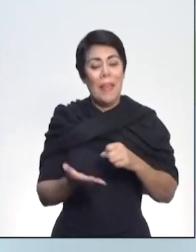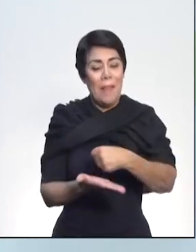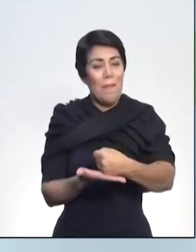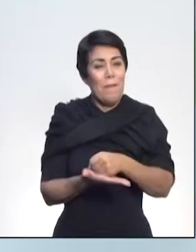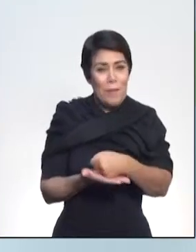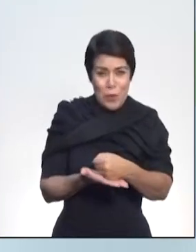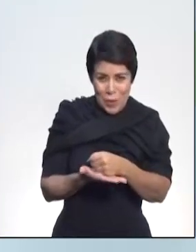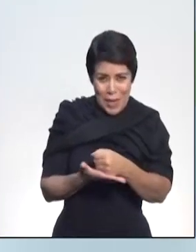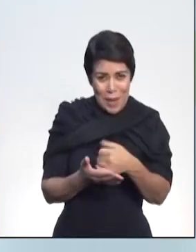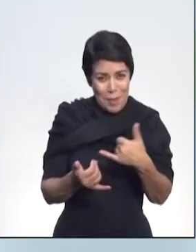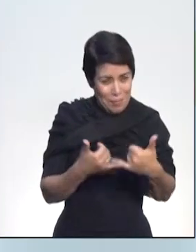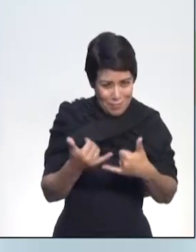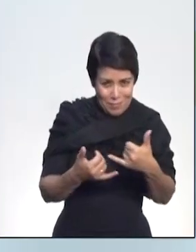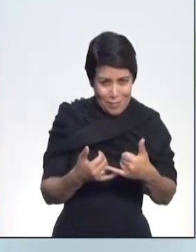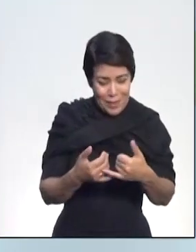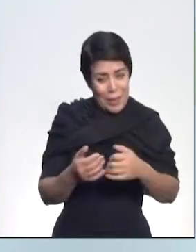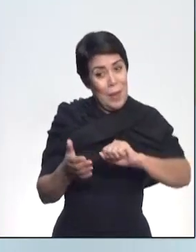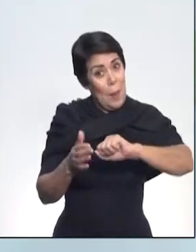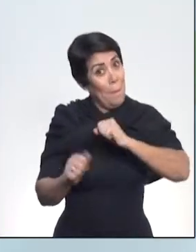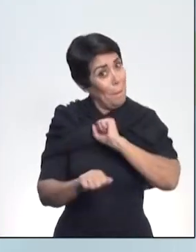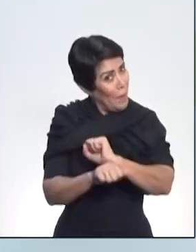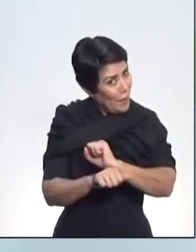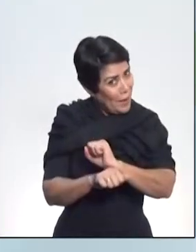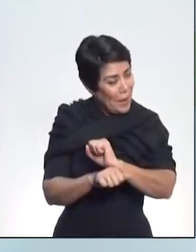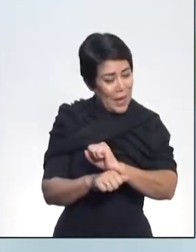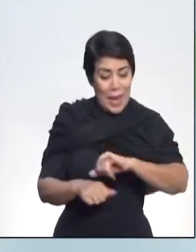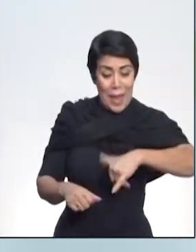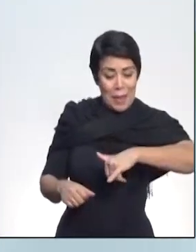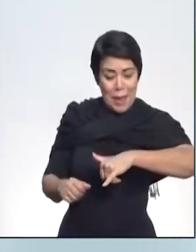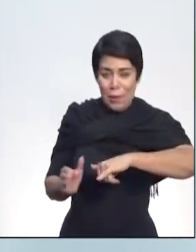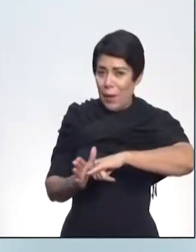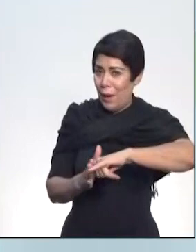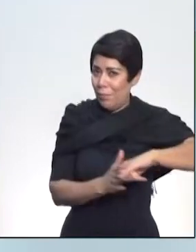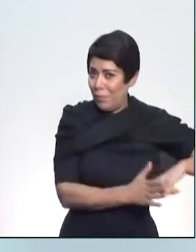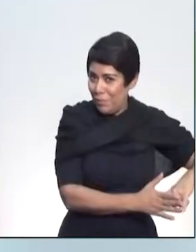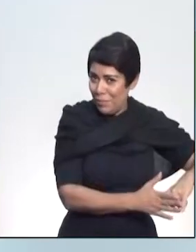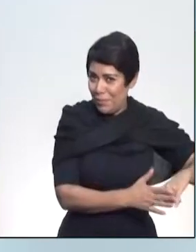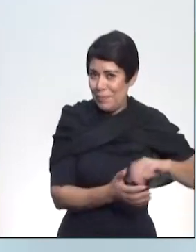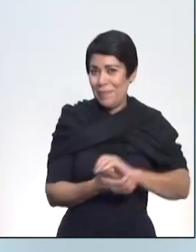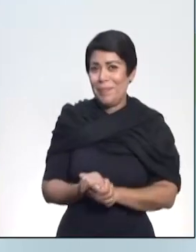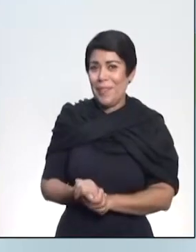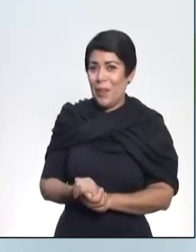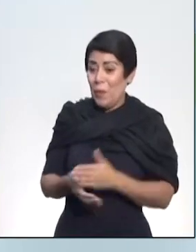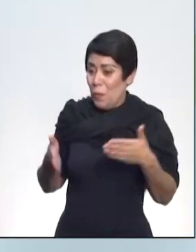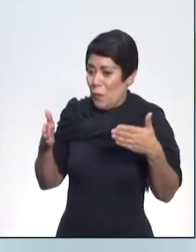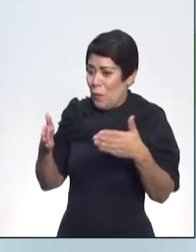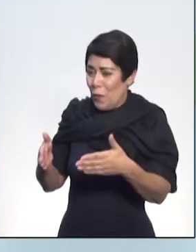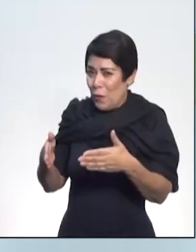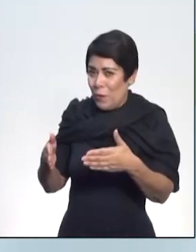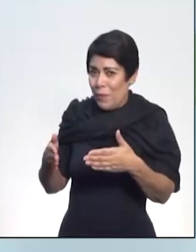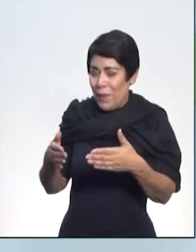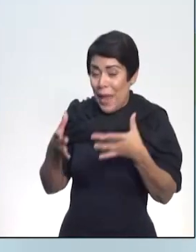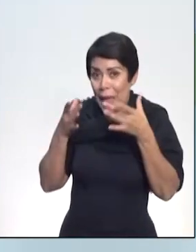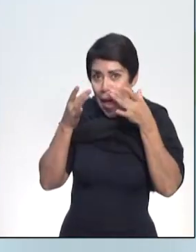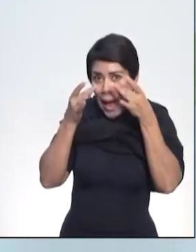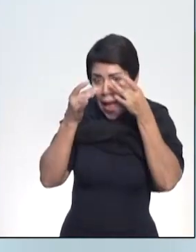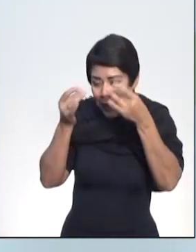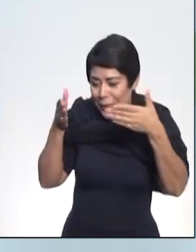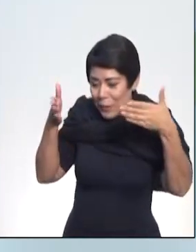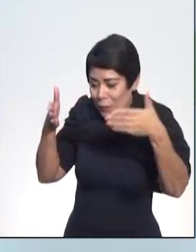videogame também esteja desligado, o celular não esteja nas redes sociais, né? Então, é preciso se concentrar